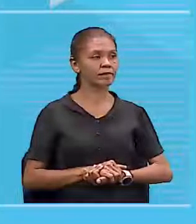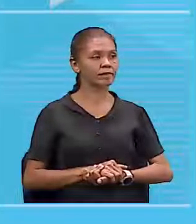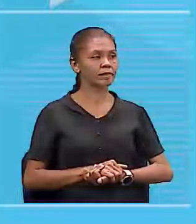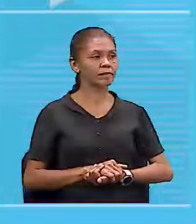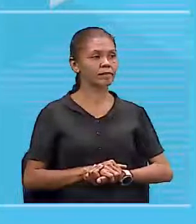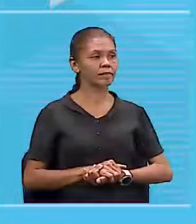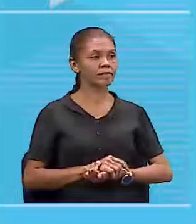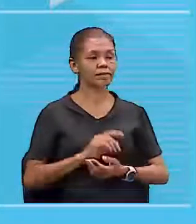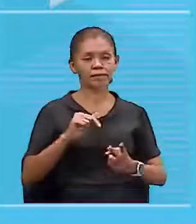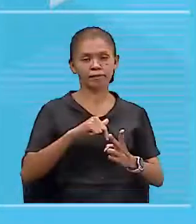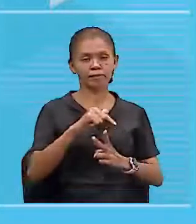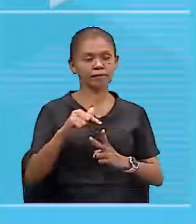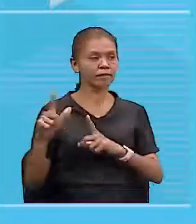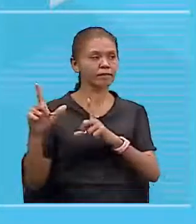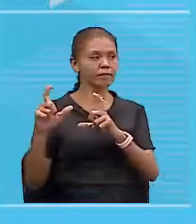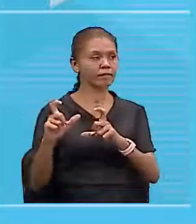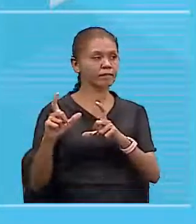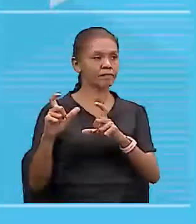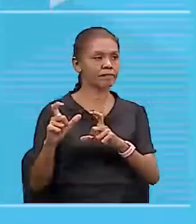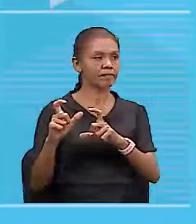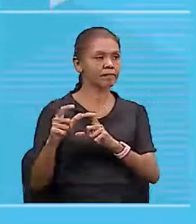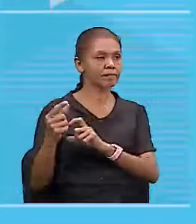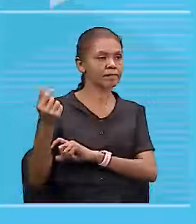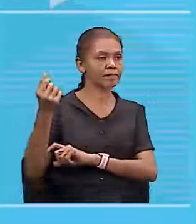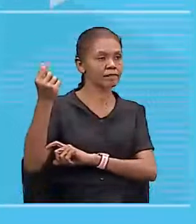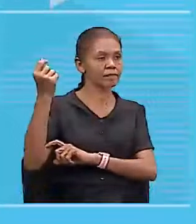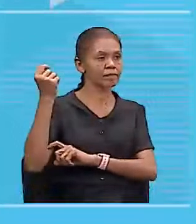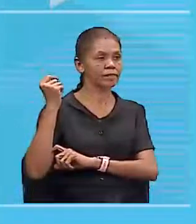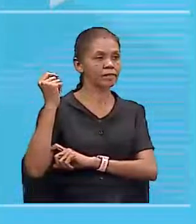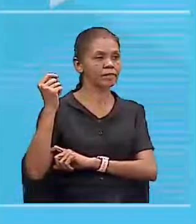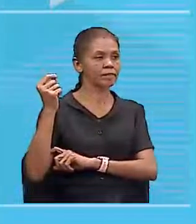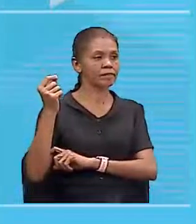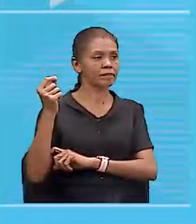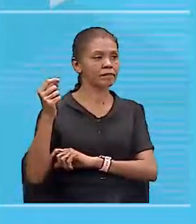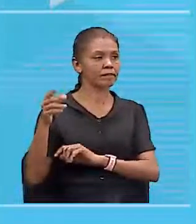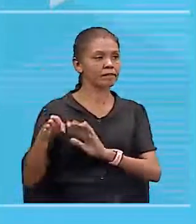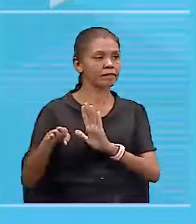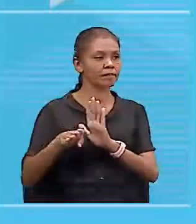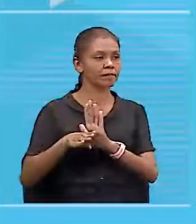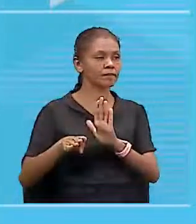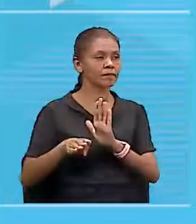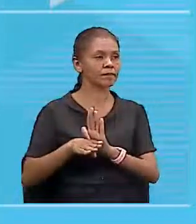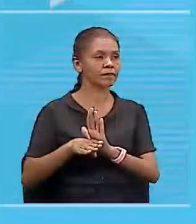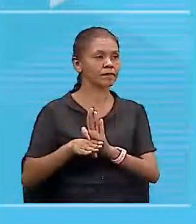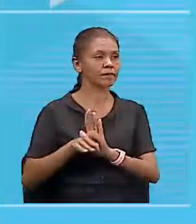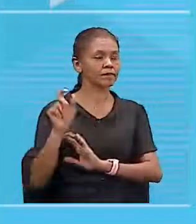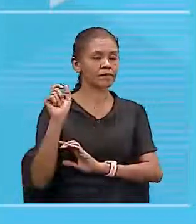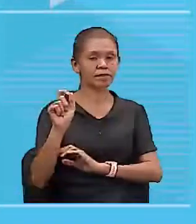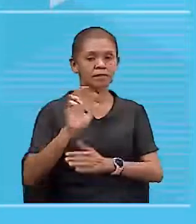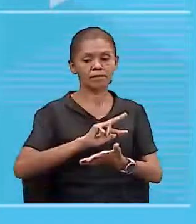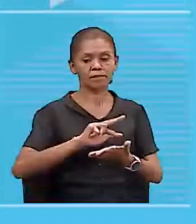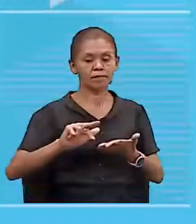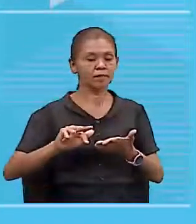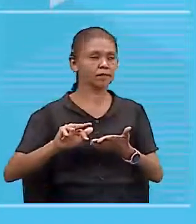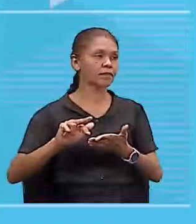duas fotos interessantes sobre esse momento histórico da chegada de muitas empresas no Brasil aqui é o fabricante do